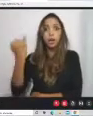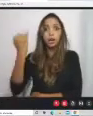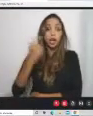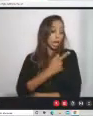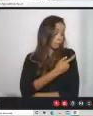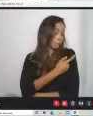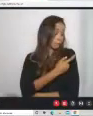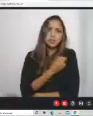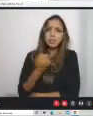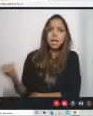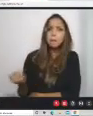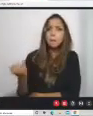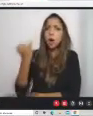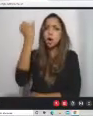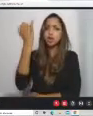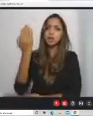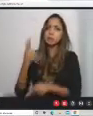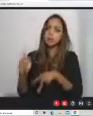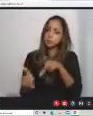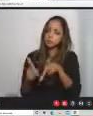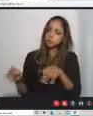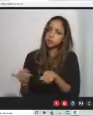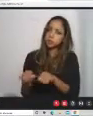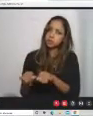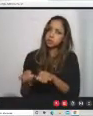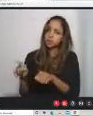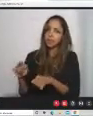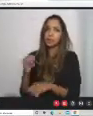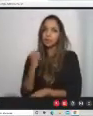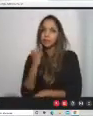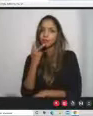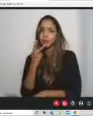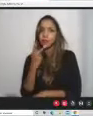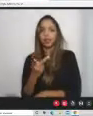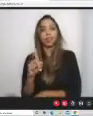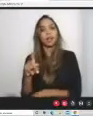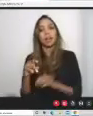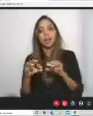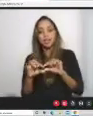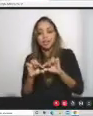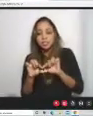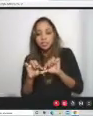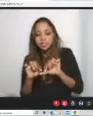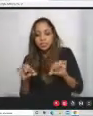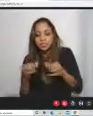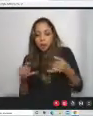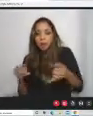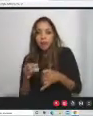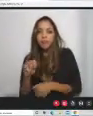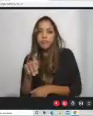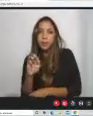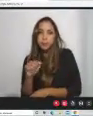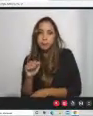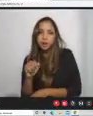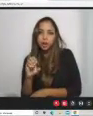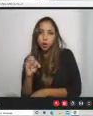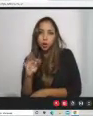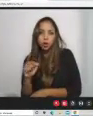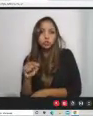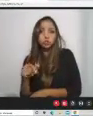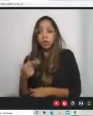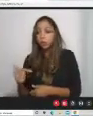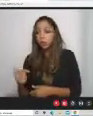de Parnamirim, dizer que a fibra ótica não chega lá e fica por isso mesmo e a gente não consegue vacinar a nossa população? Poderia